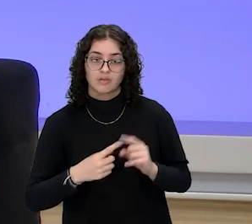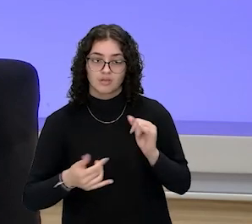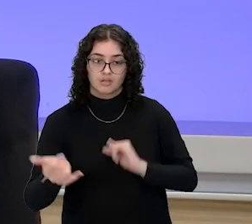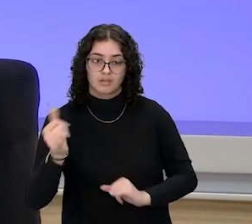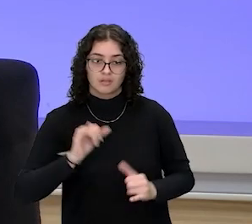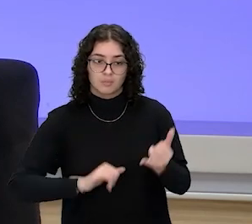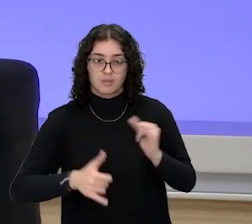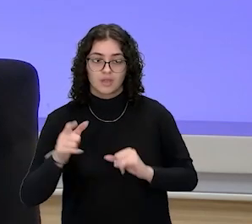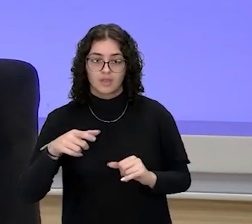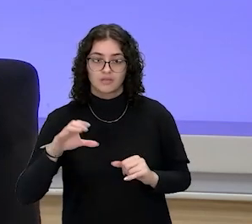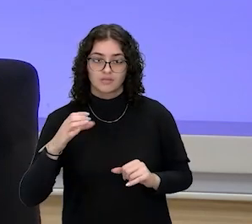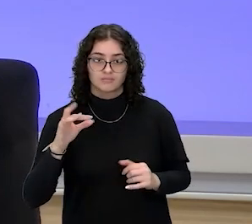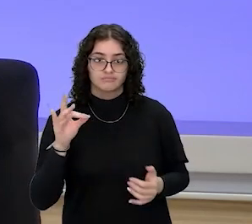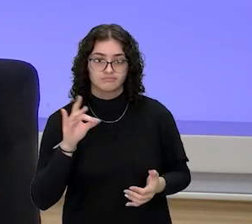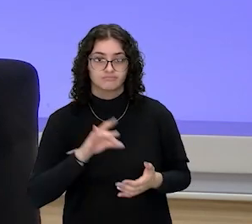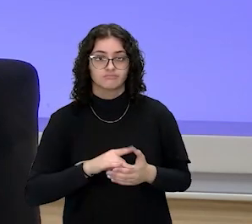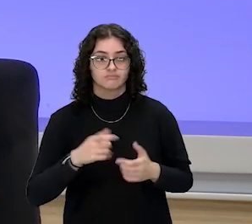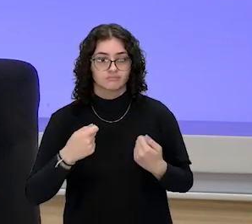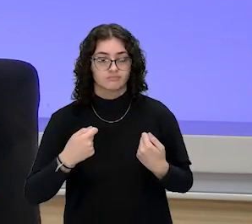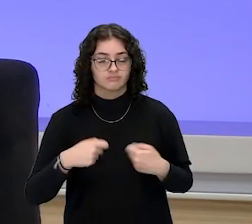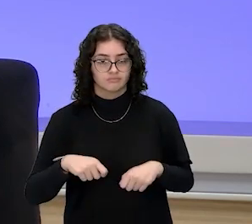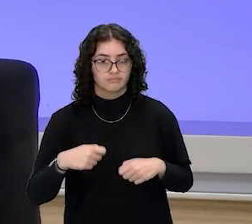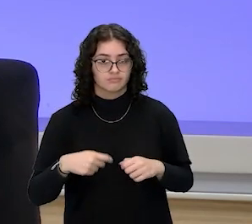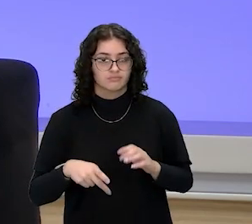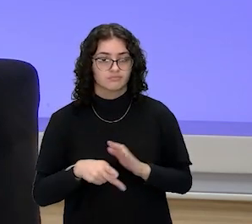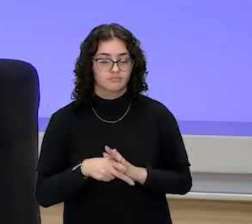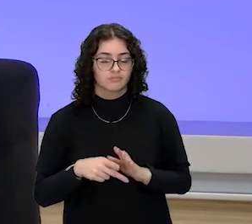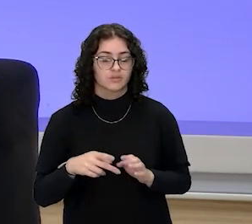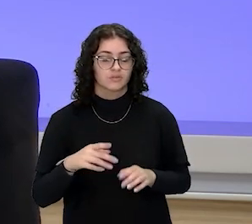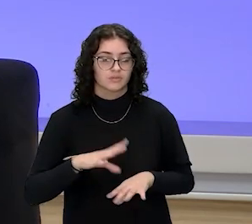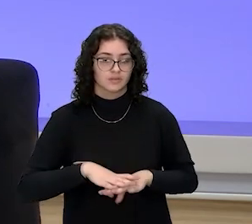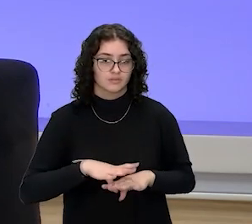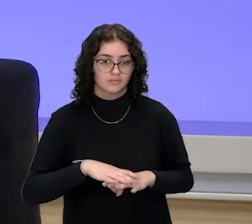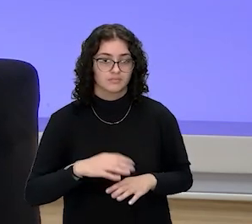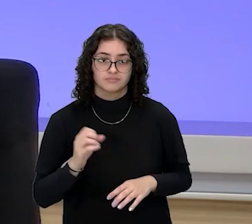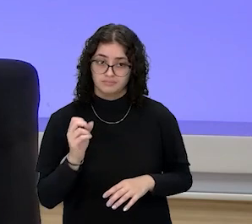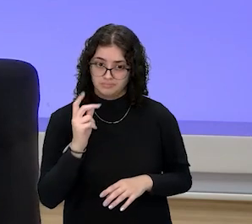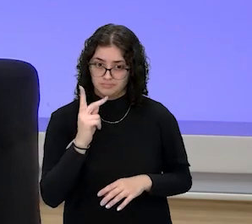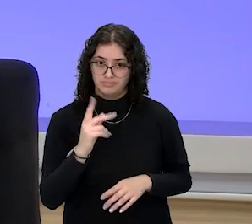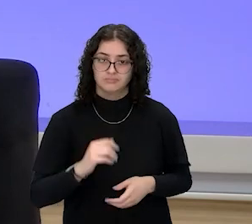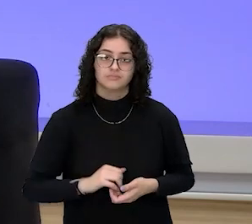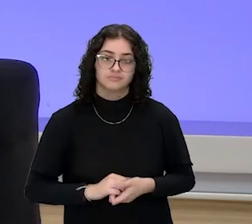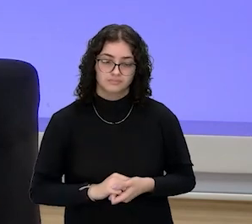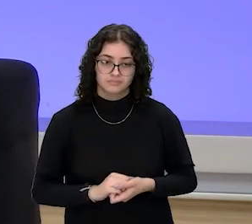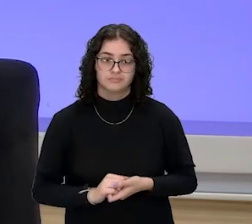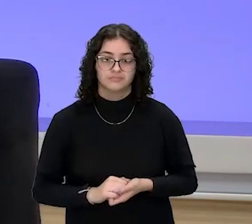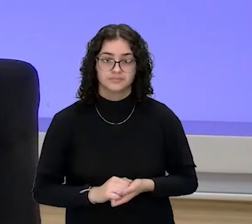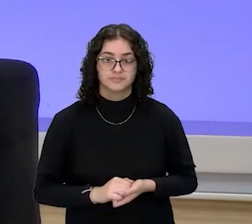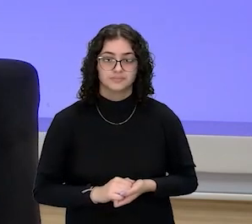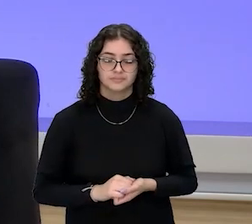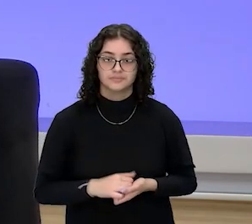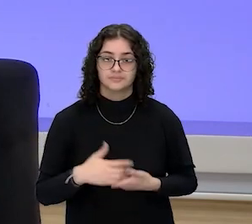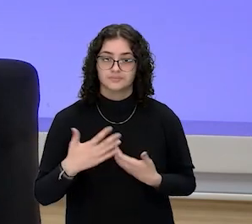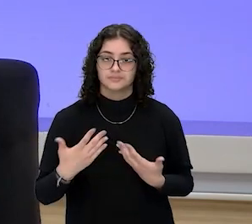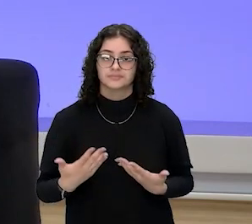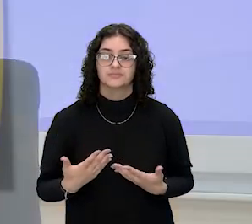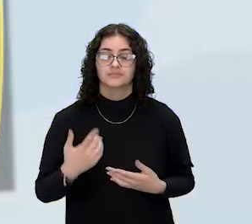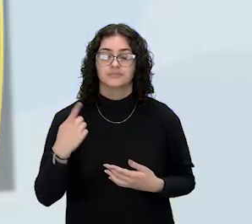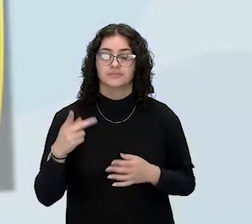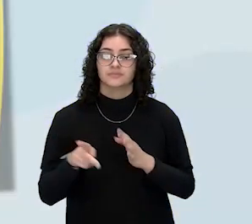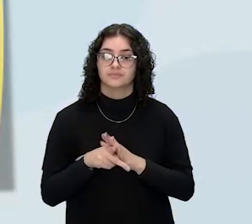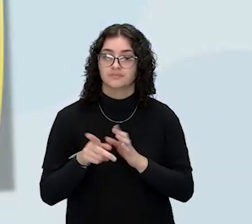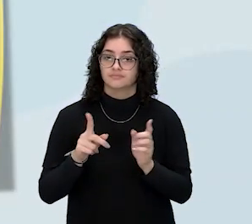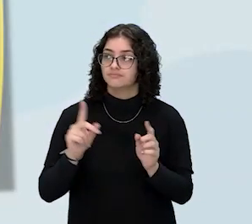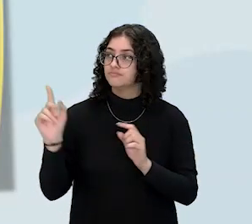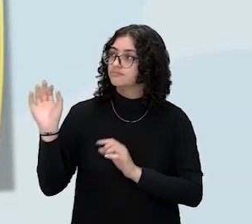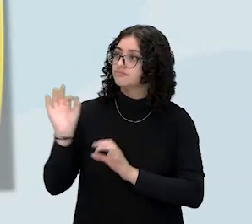ciência exata, então ela vai precisar do aporte da matemática para isso. Beleza, pessoal? Bom, no nosso mural